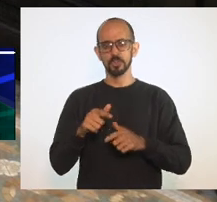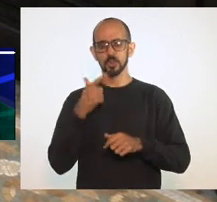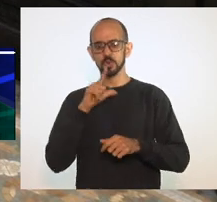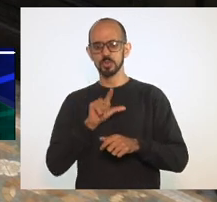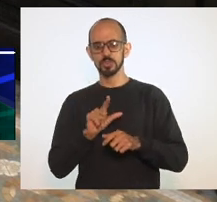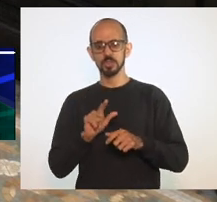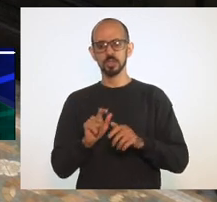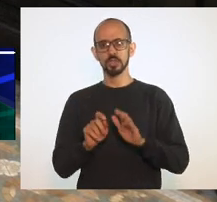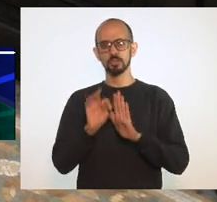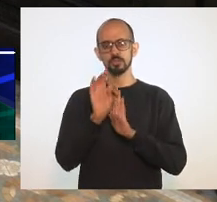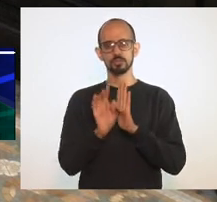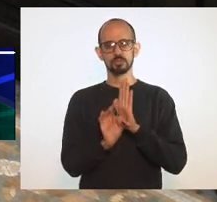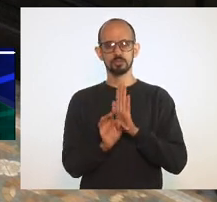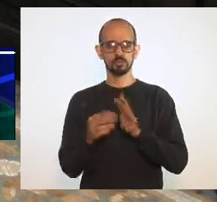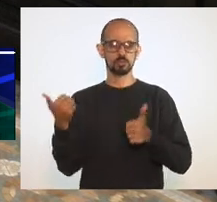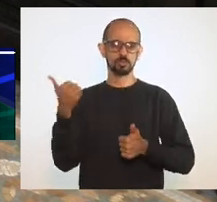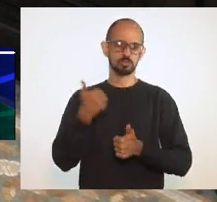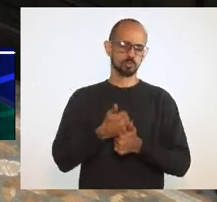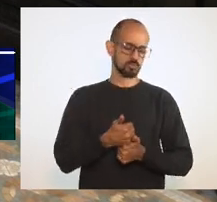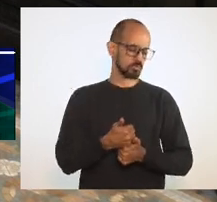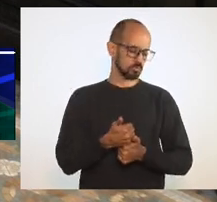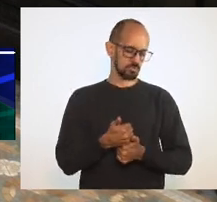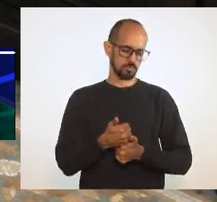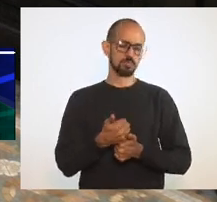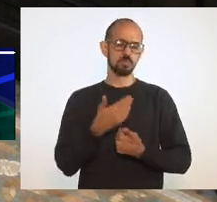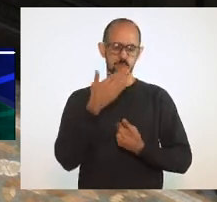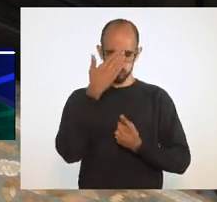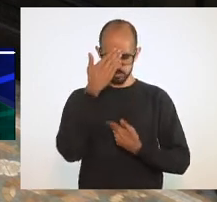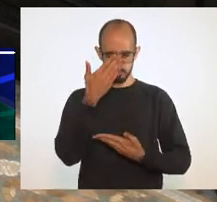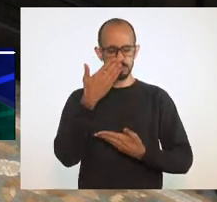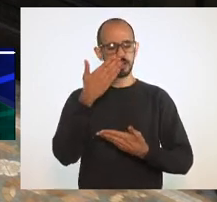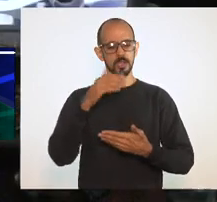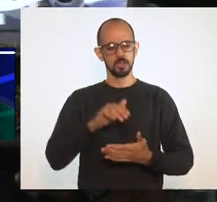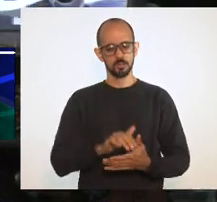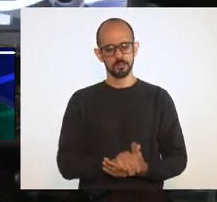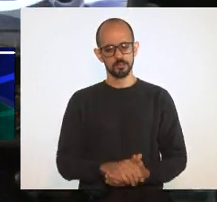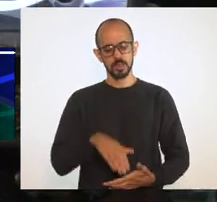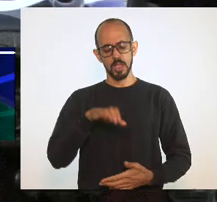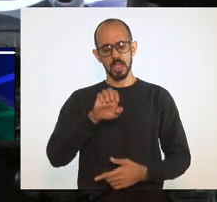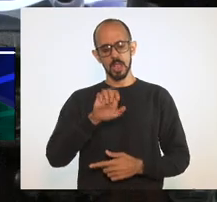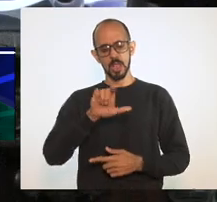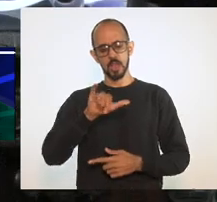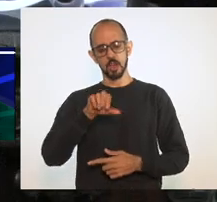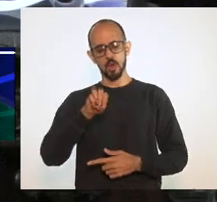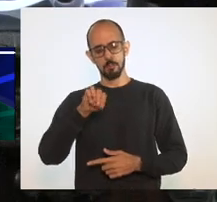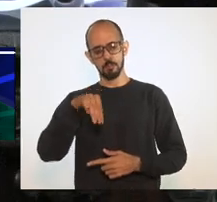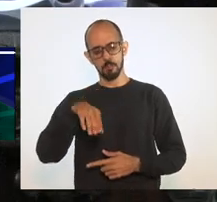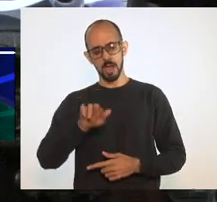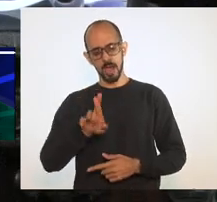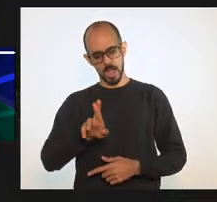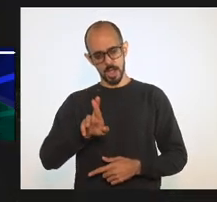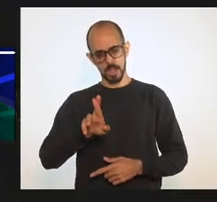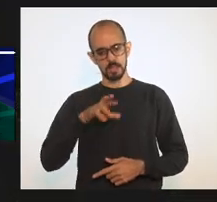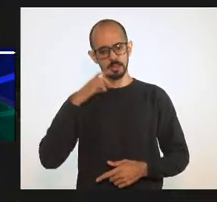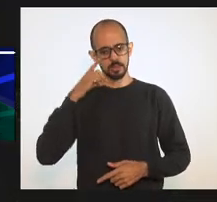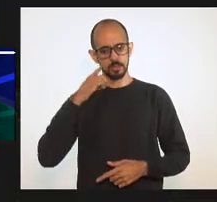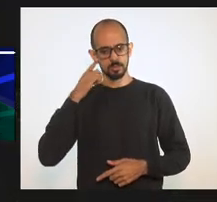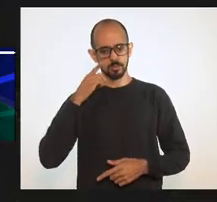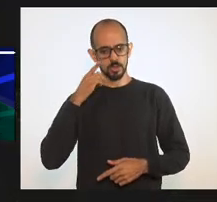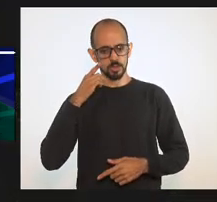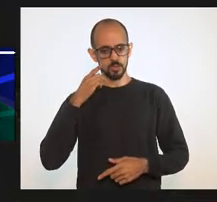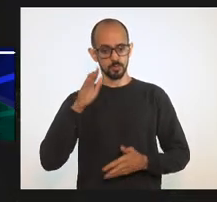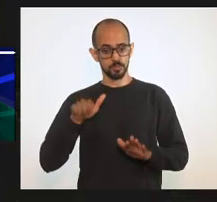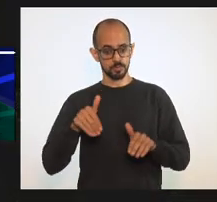de um substitutivo. Muito obrigada. Deputado Eliomar Coelho. Senhor presidente,